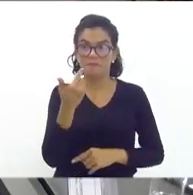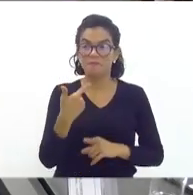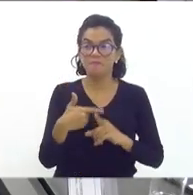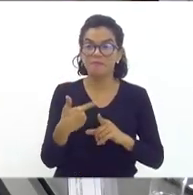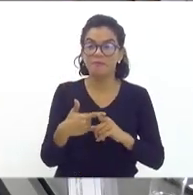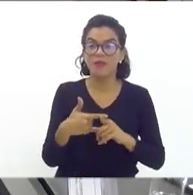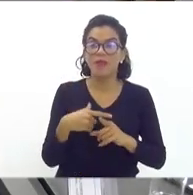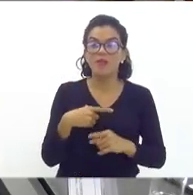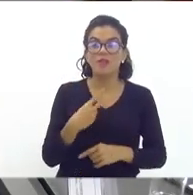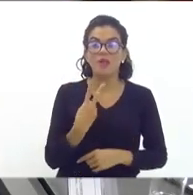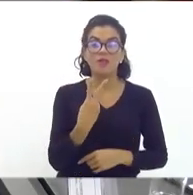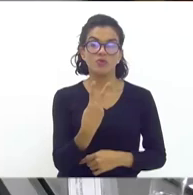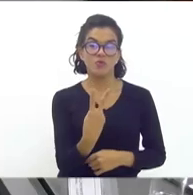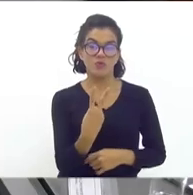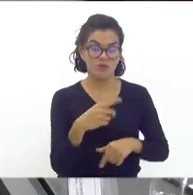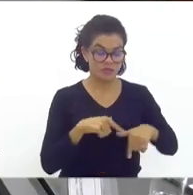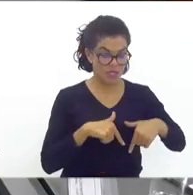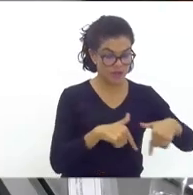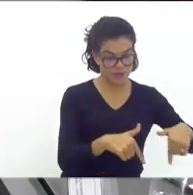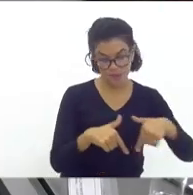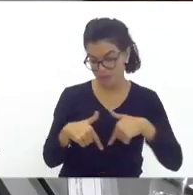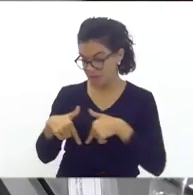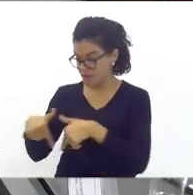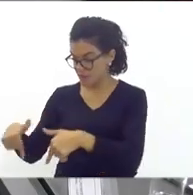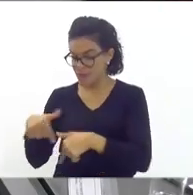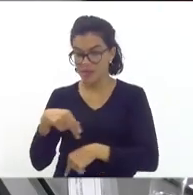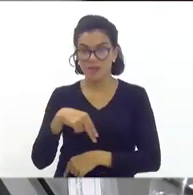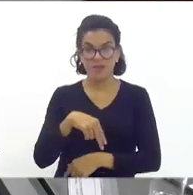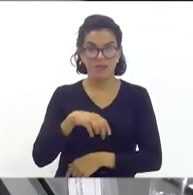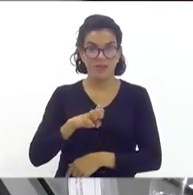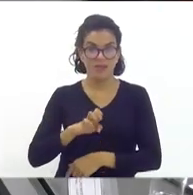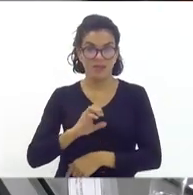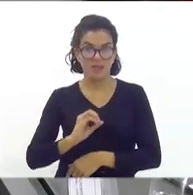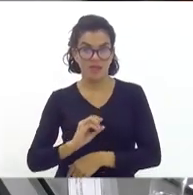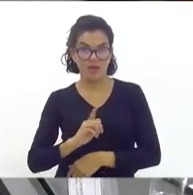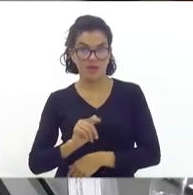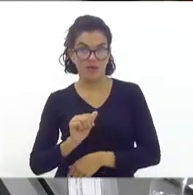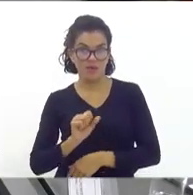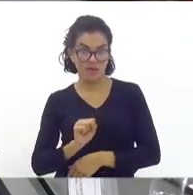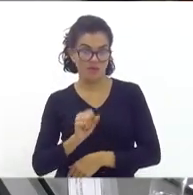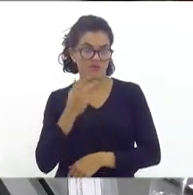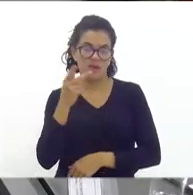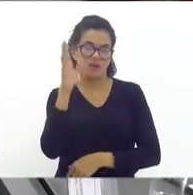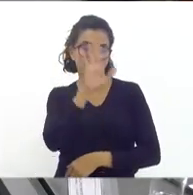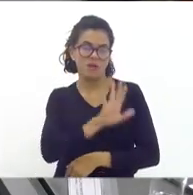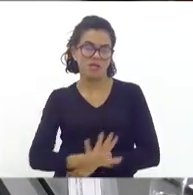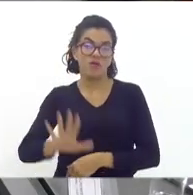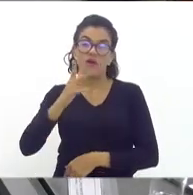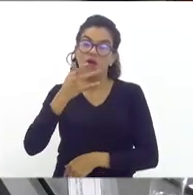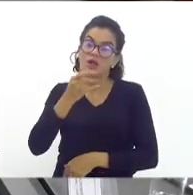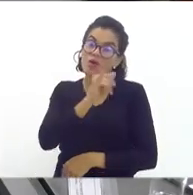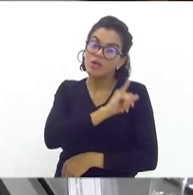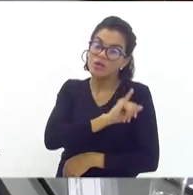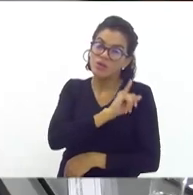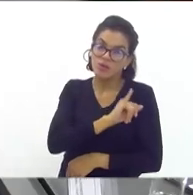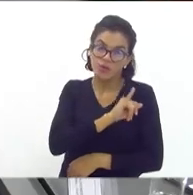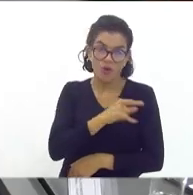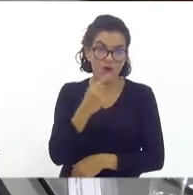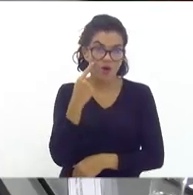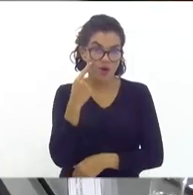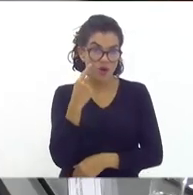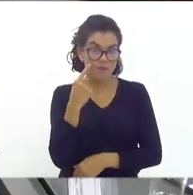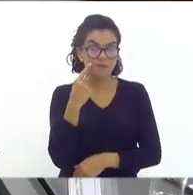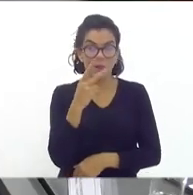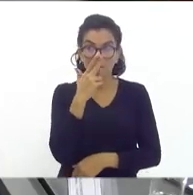confusão tem duas atuações no estado do Rio de Janeiro tô falando da empresa em Brasil não mas ao caso que parece